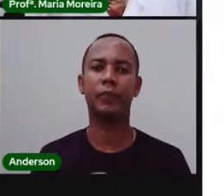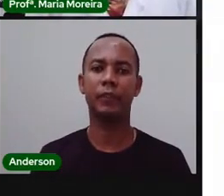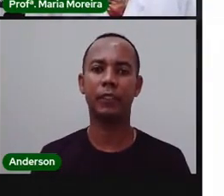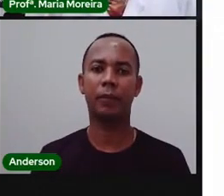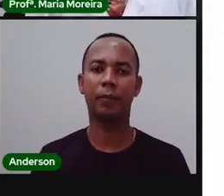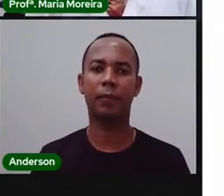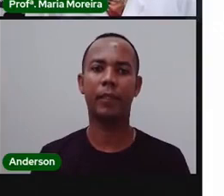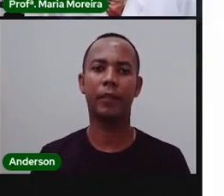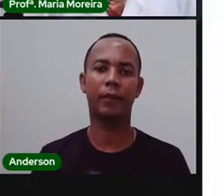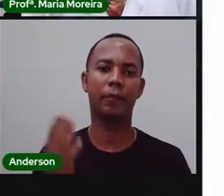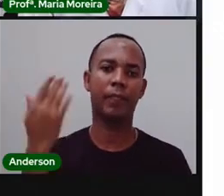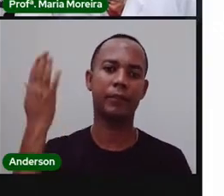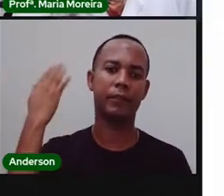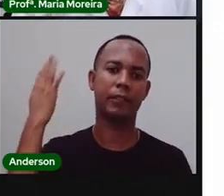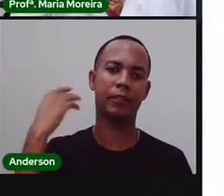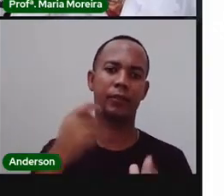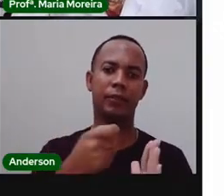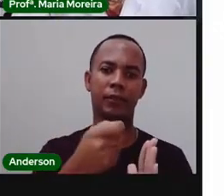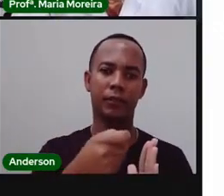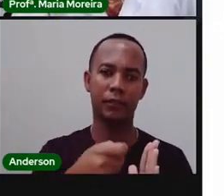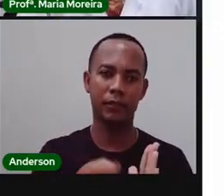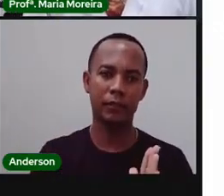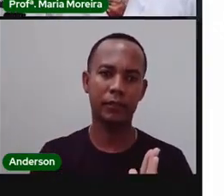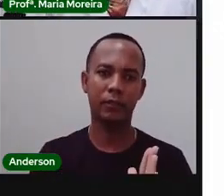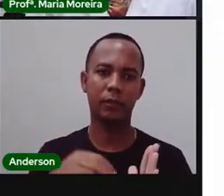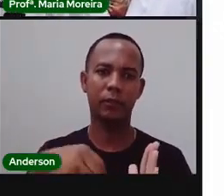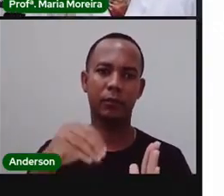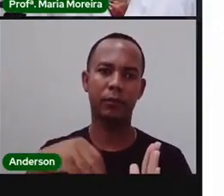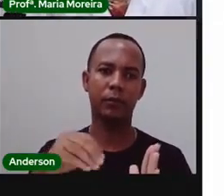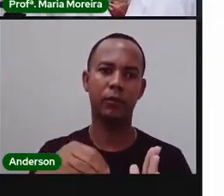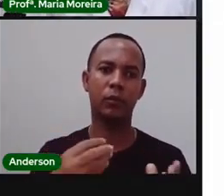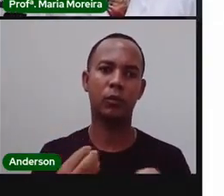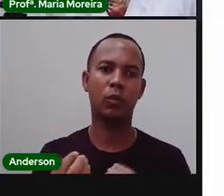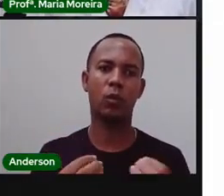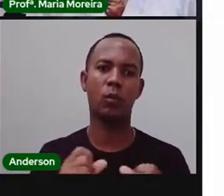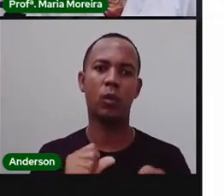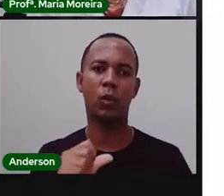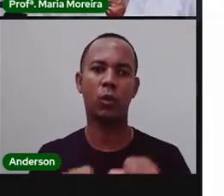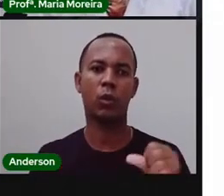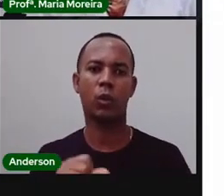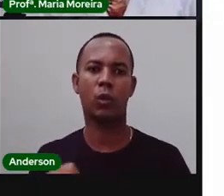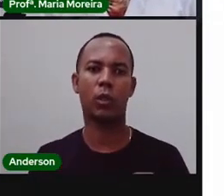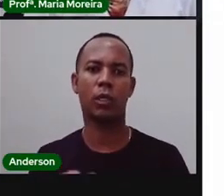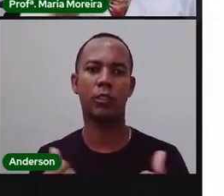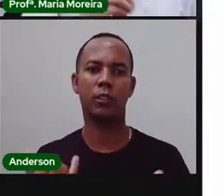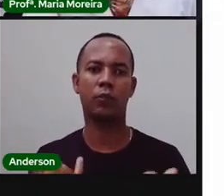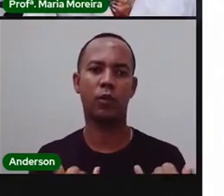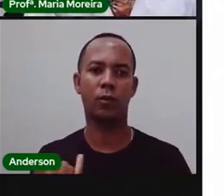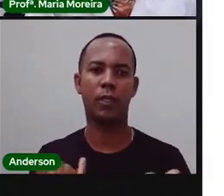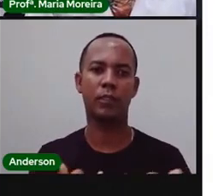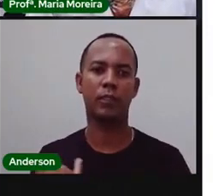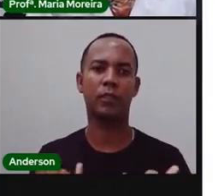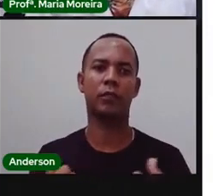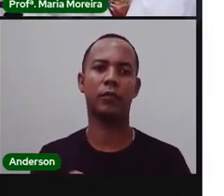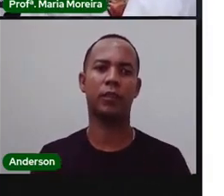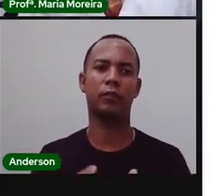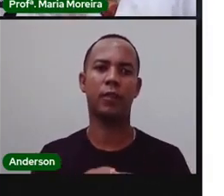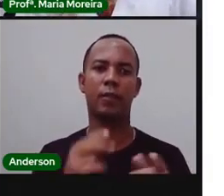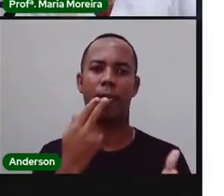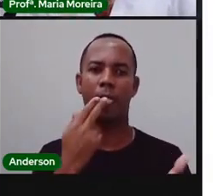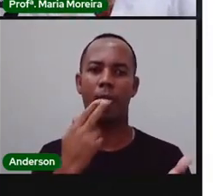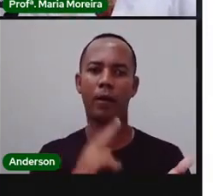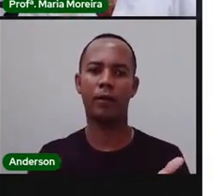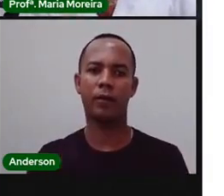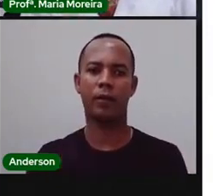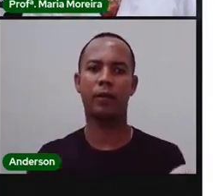eram escritas em tecido. Então, essa escrita é uma forma de troca de informação, seja ela através de carta,